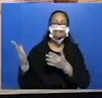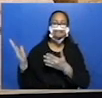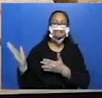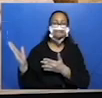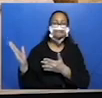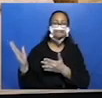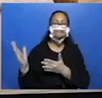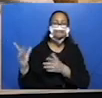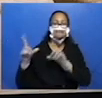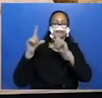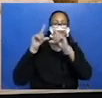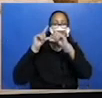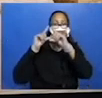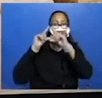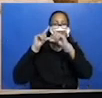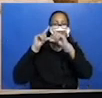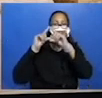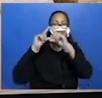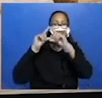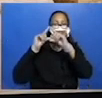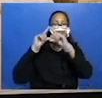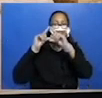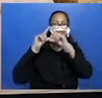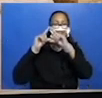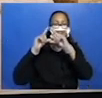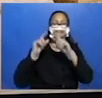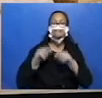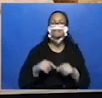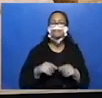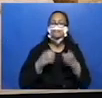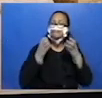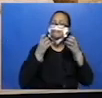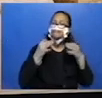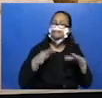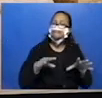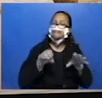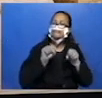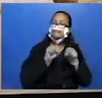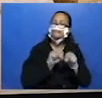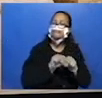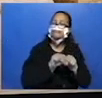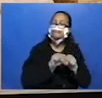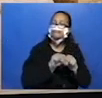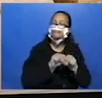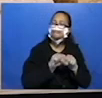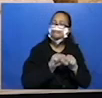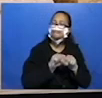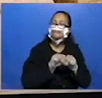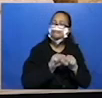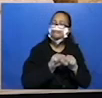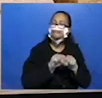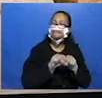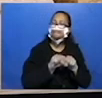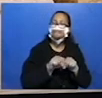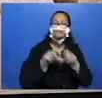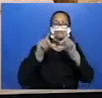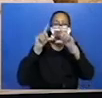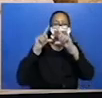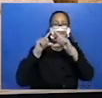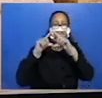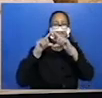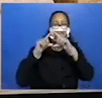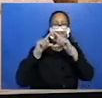das pirâmides. E aí nós vamos estar falando sobre os substantivos. Olha lá, pirâmides, esfinge,